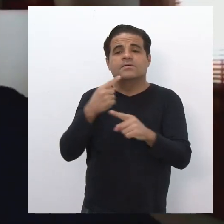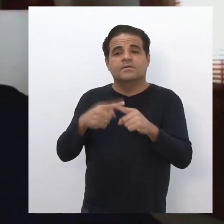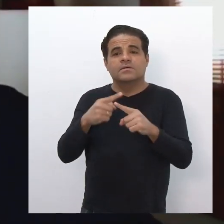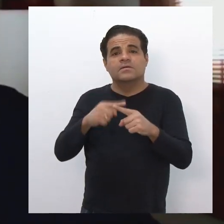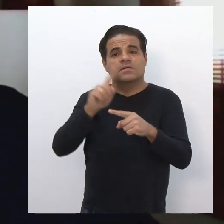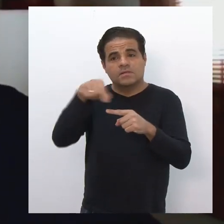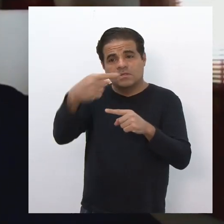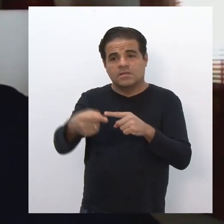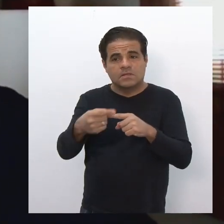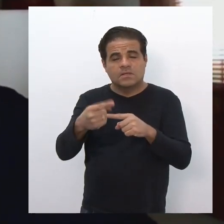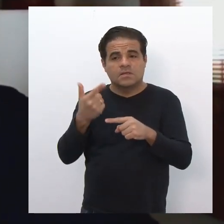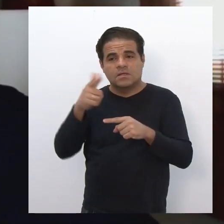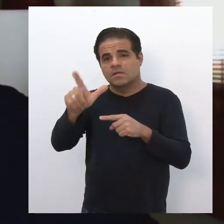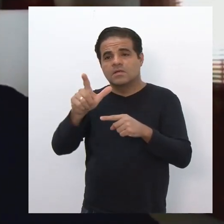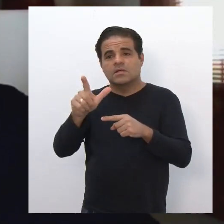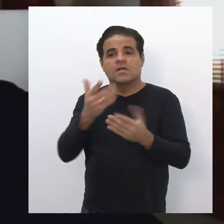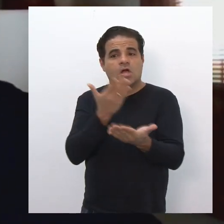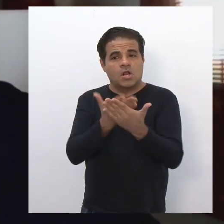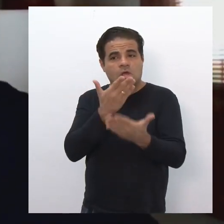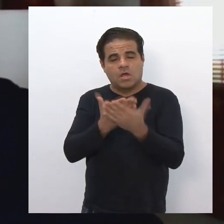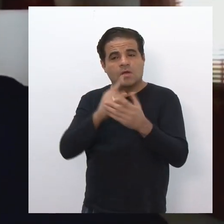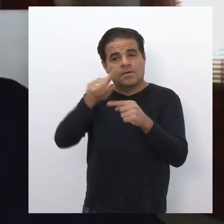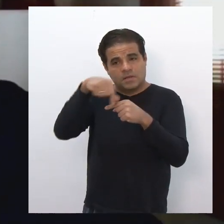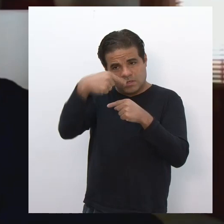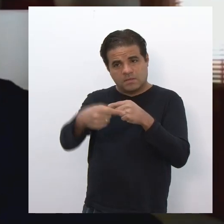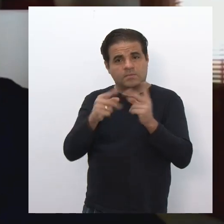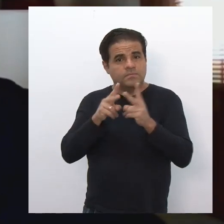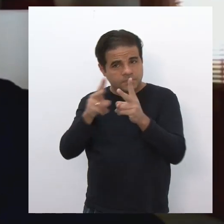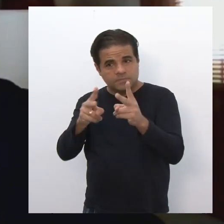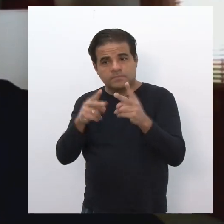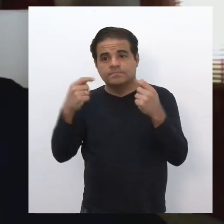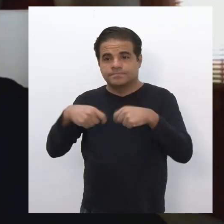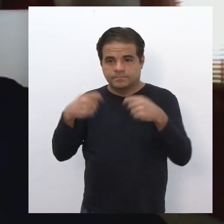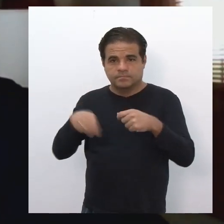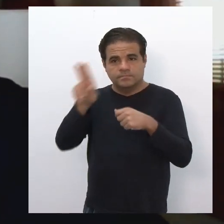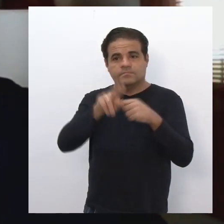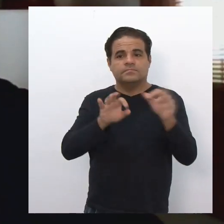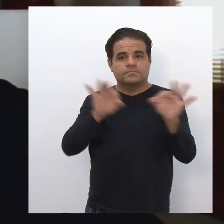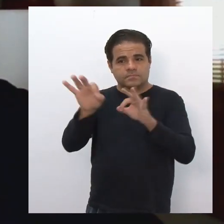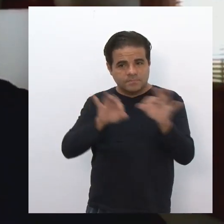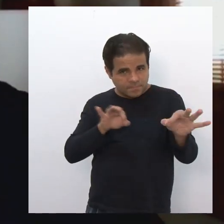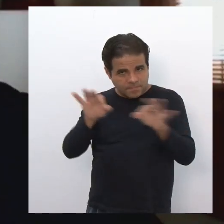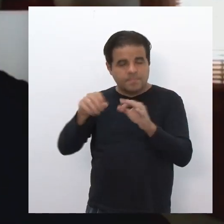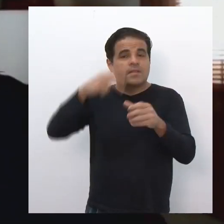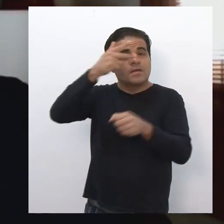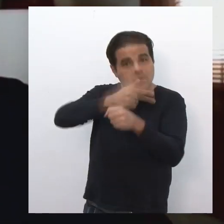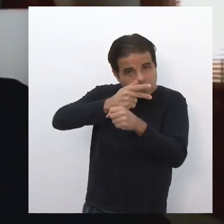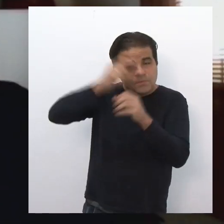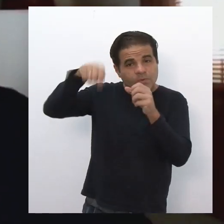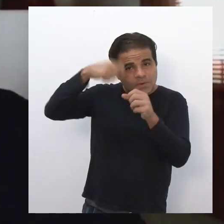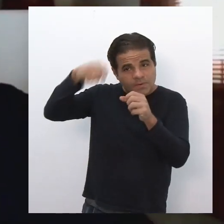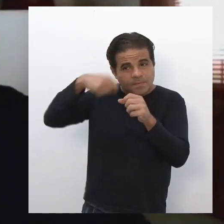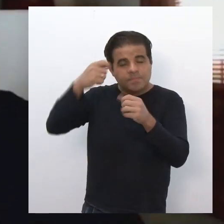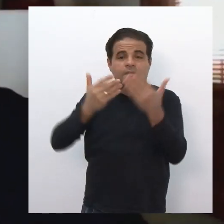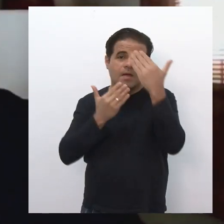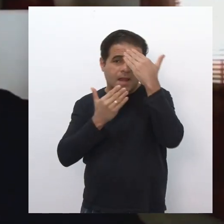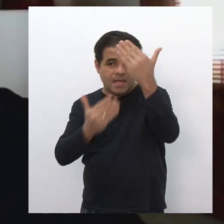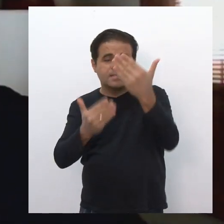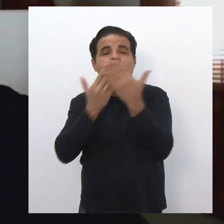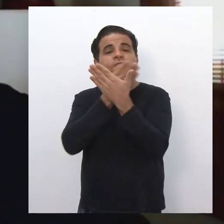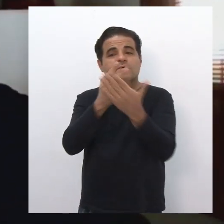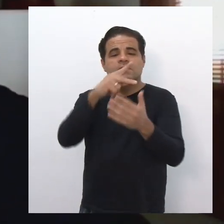vai ter uma outra aula logo na sequência, e eles precisam preparar o estúdio. Eu quero agradecer a